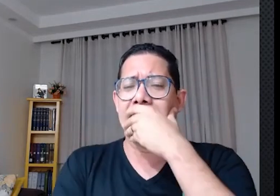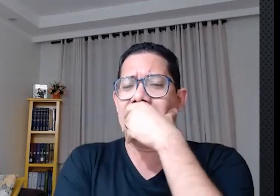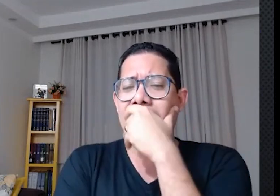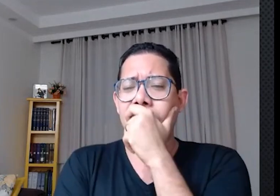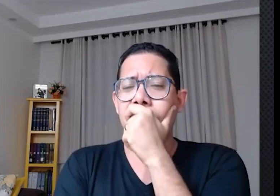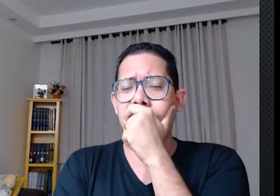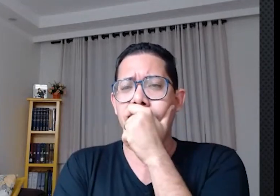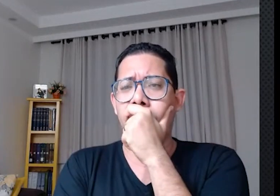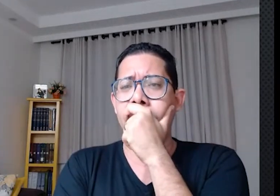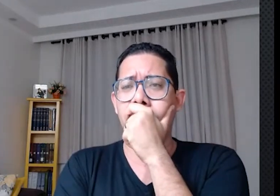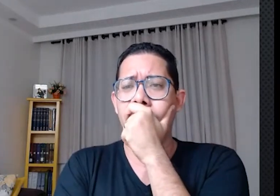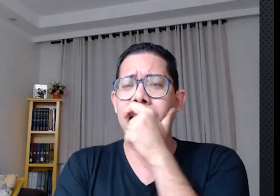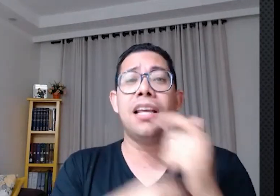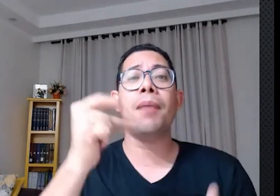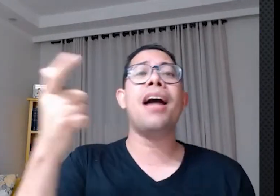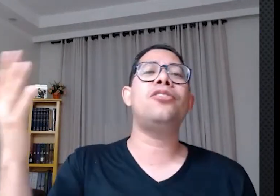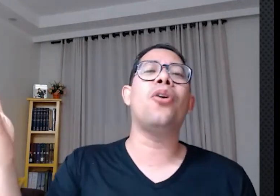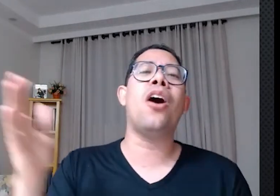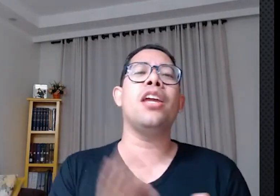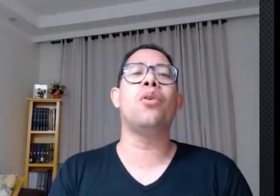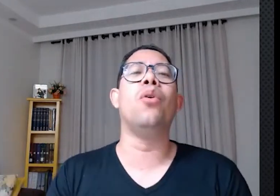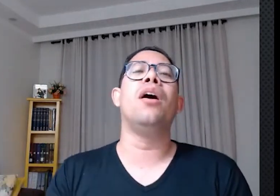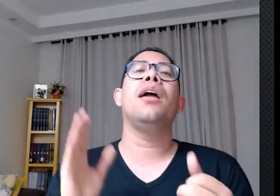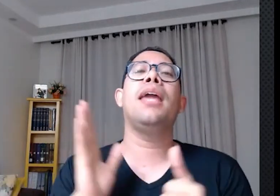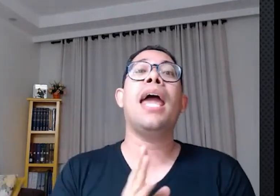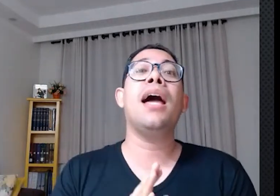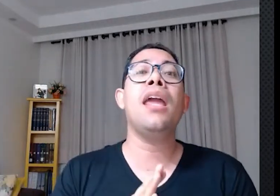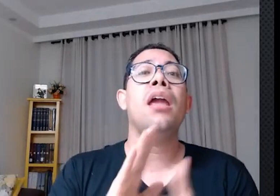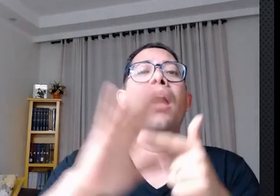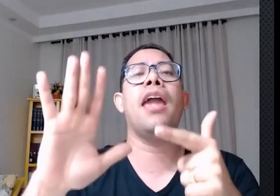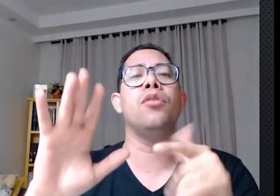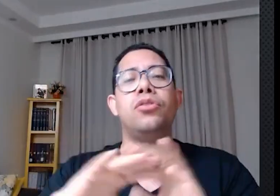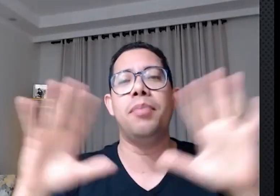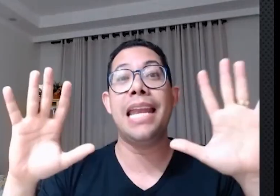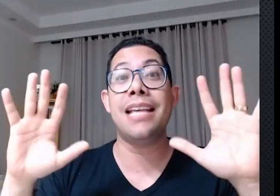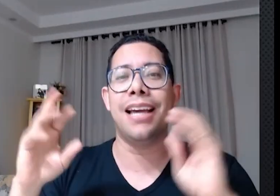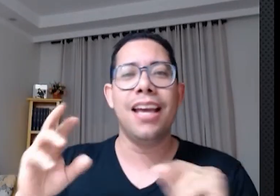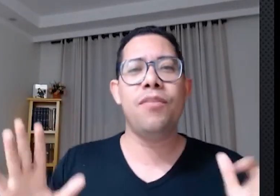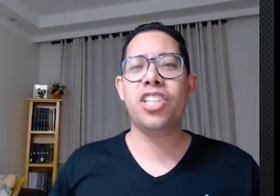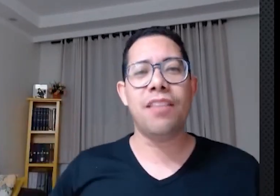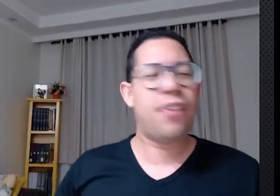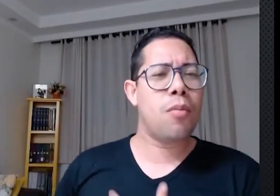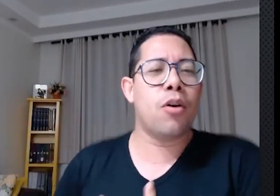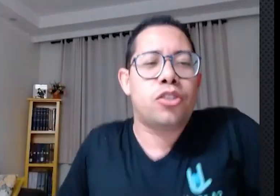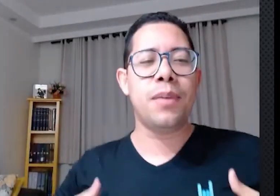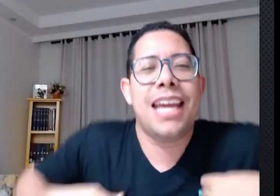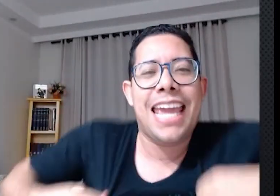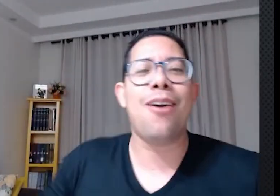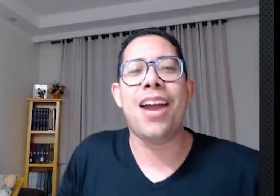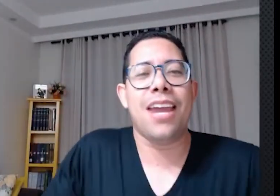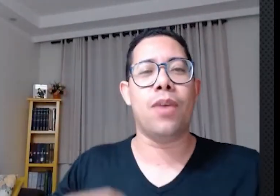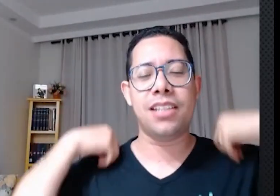mas, histórico, aí você lembra, histórico, guerra e reinos, beleza? Vixe, ele vai falar alguma coisa